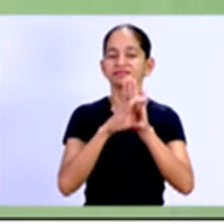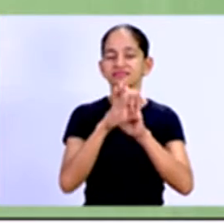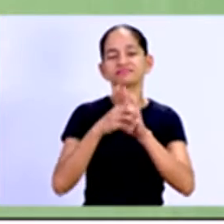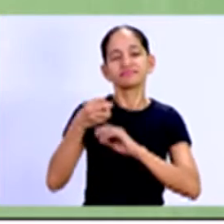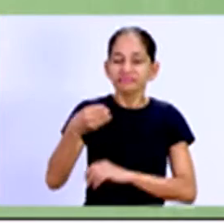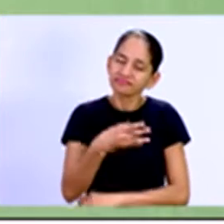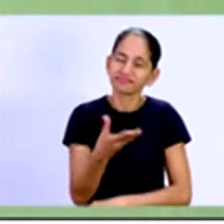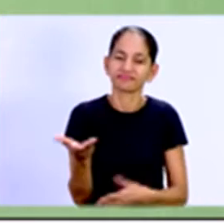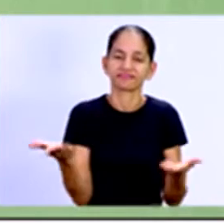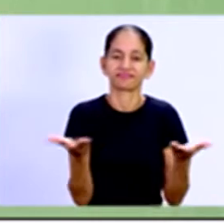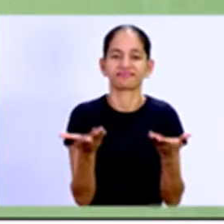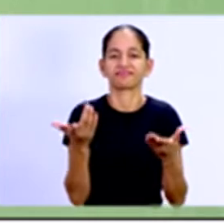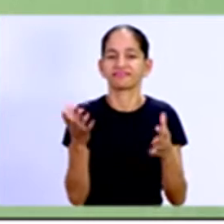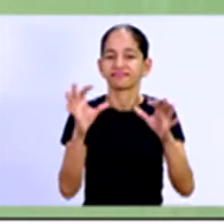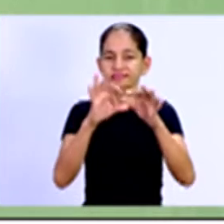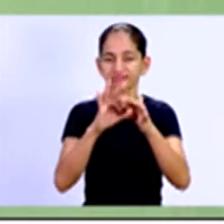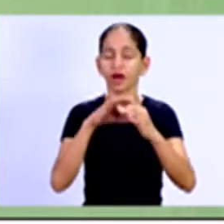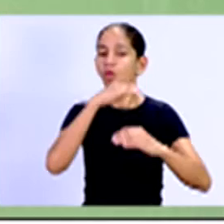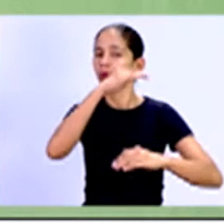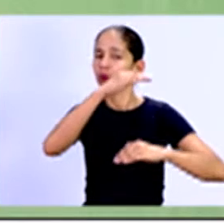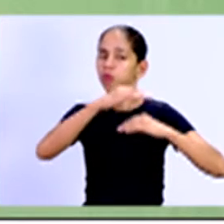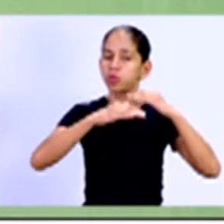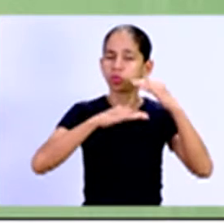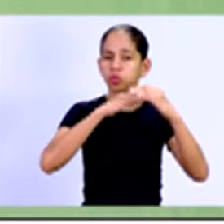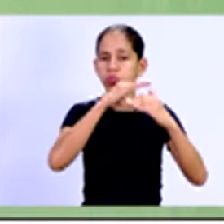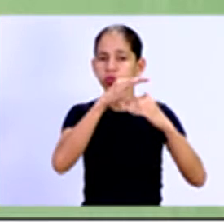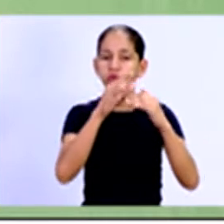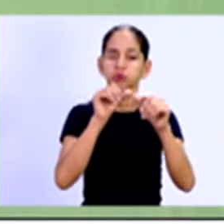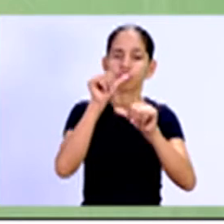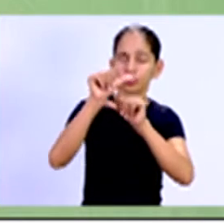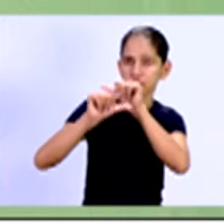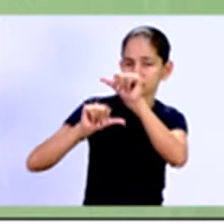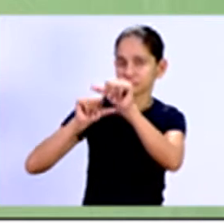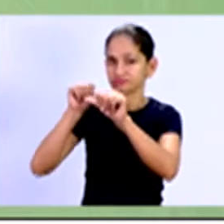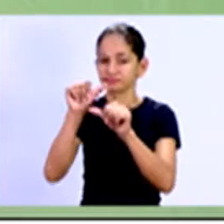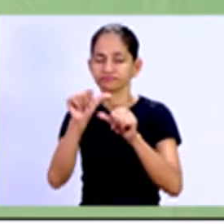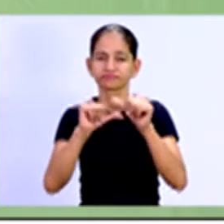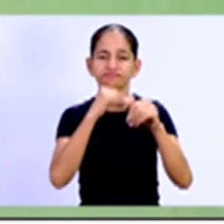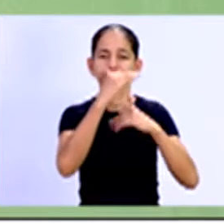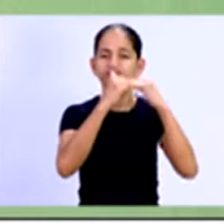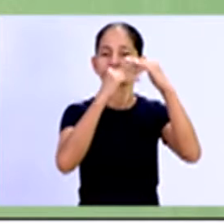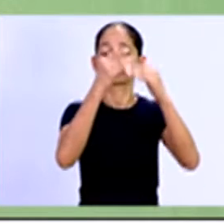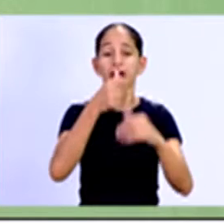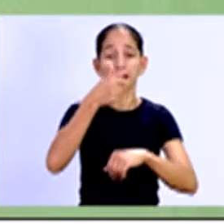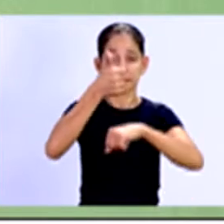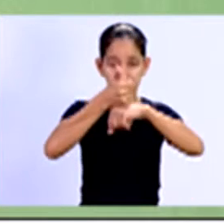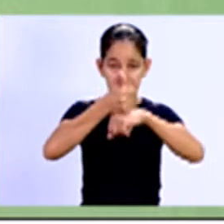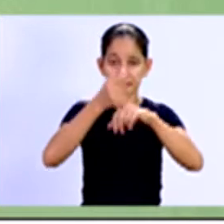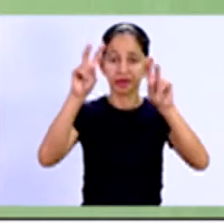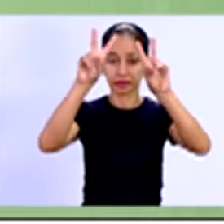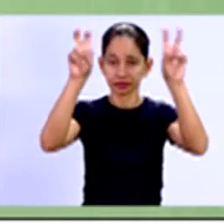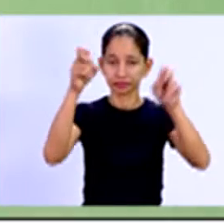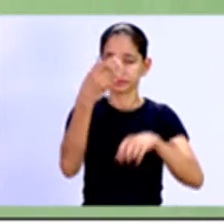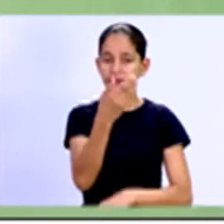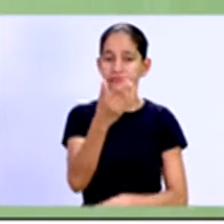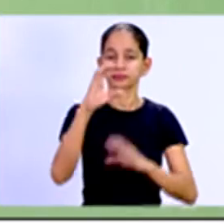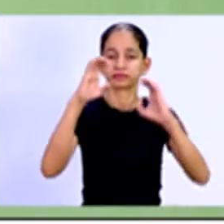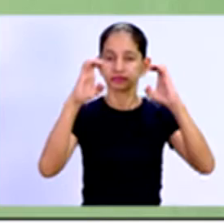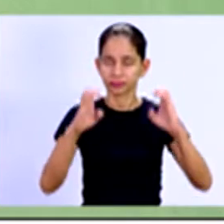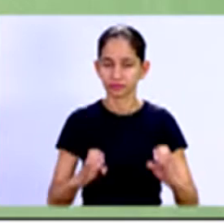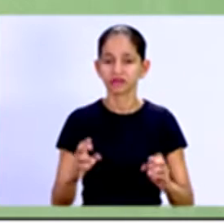éticas que se desenvolveram na modernidade, né? A primeira que nós trazemos para vocês é a